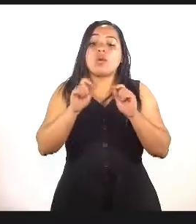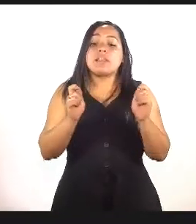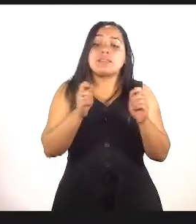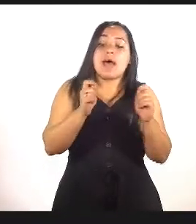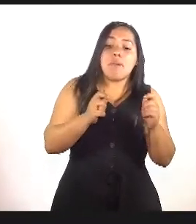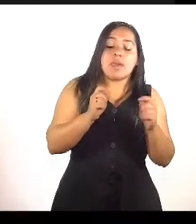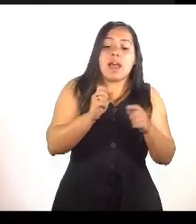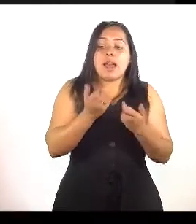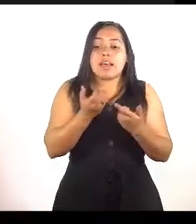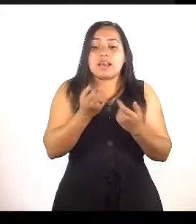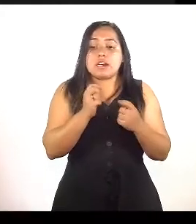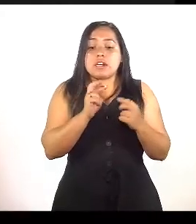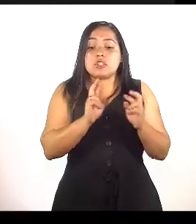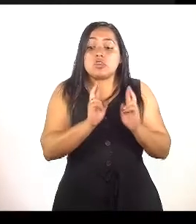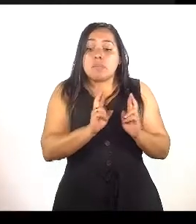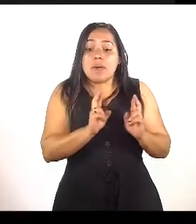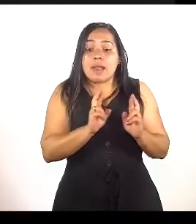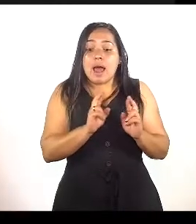à Genersa?